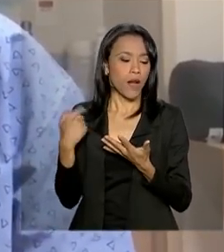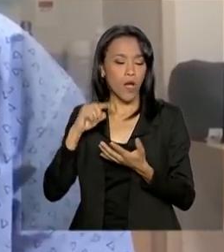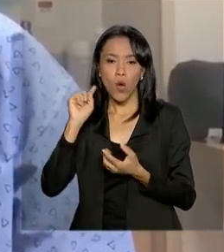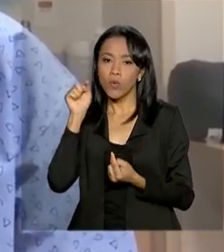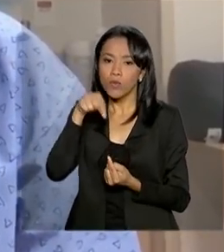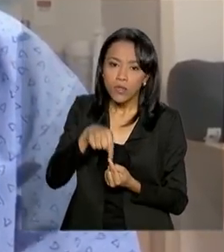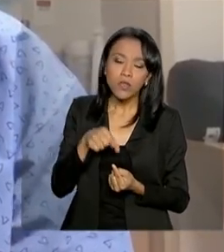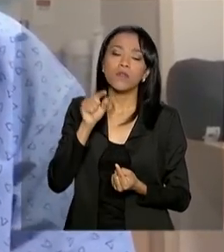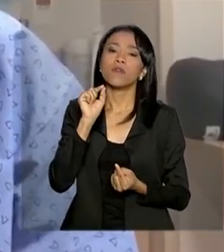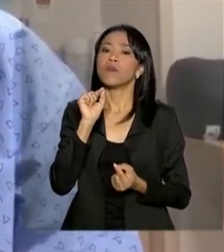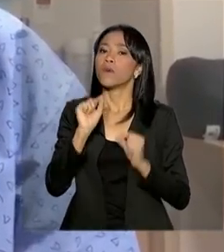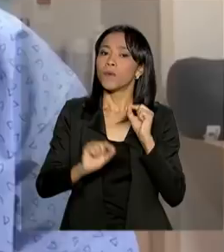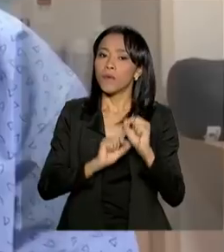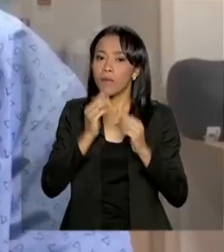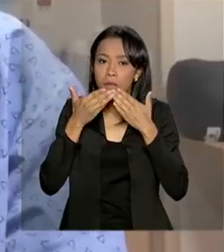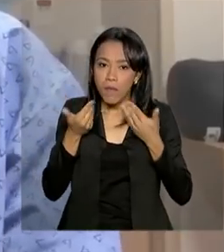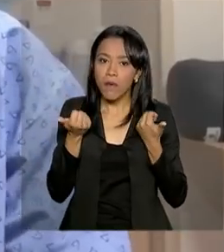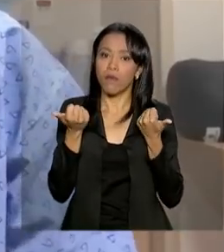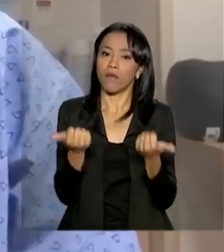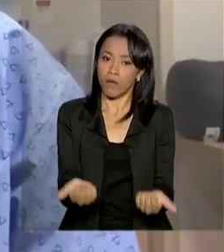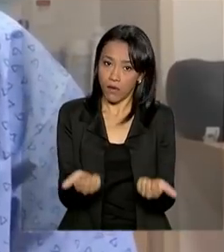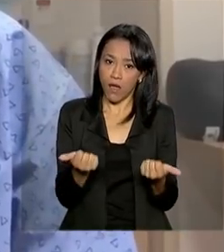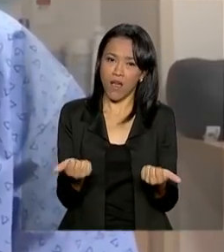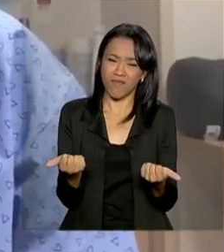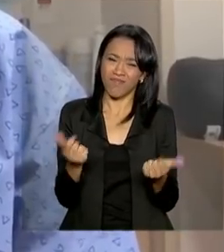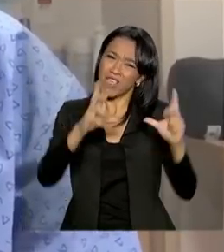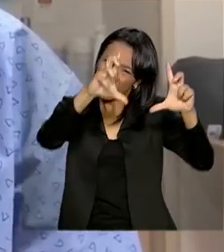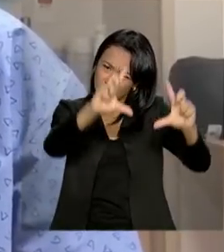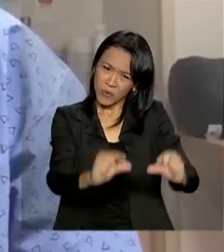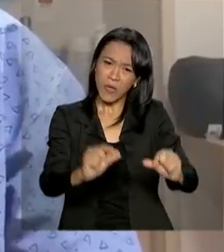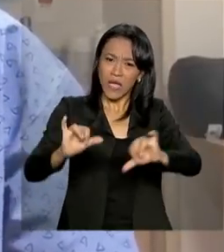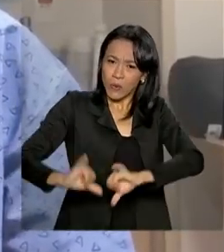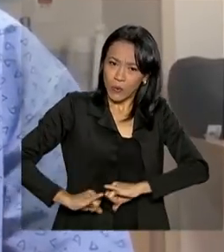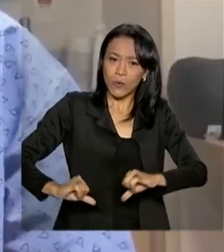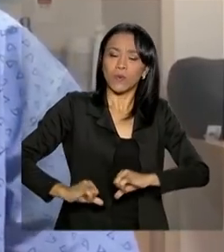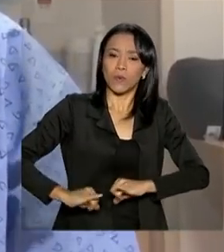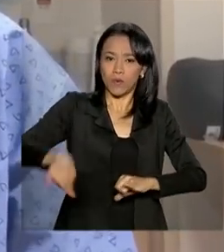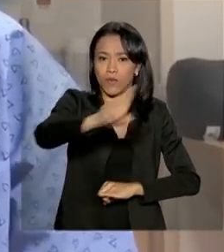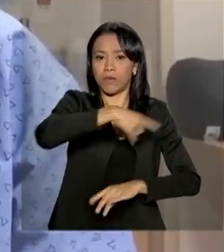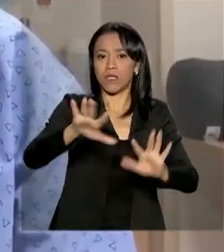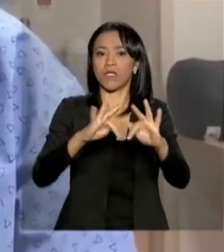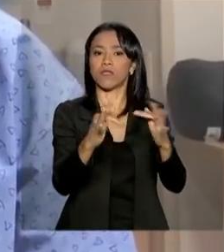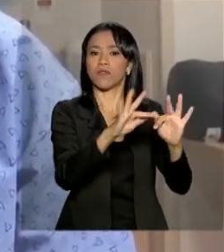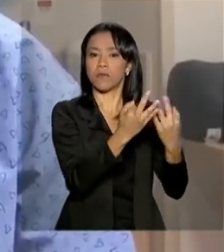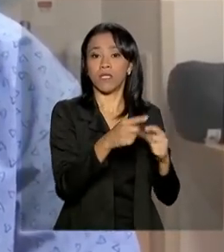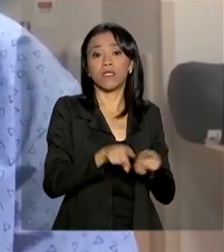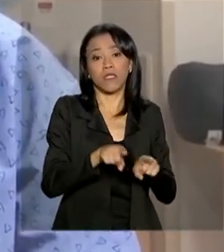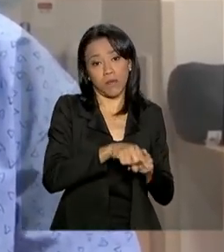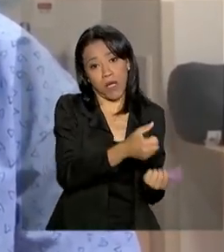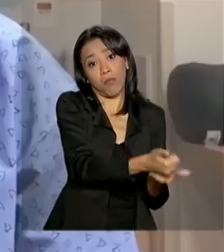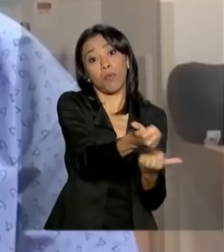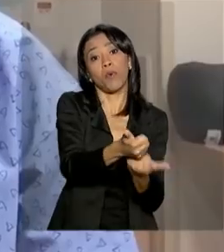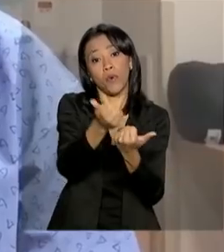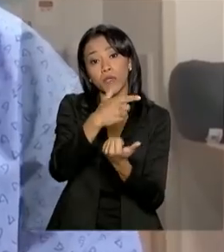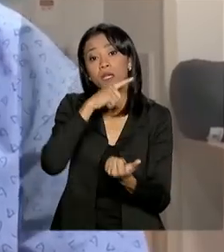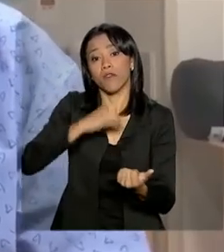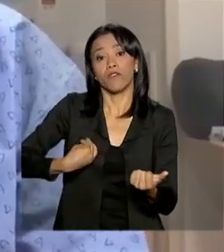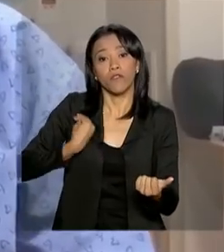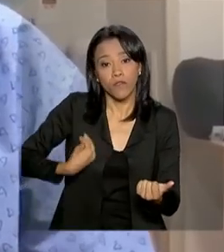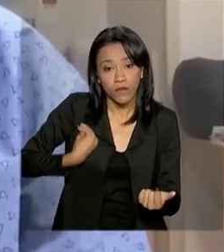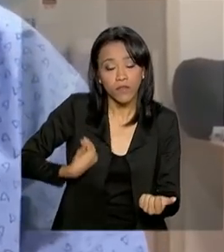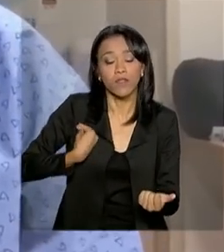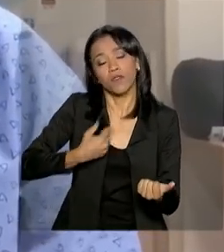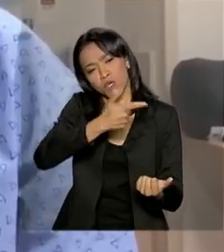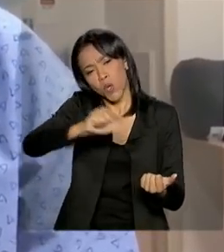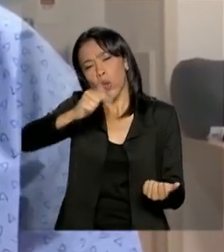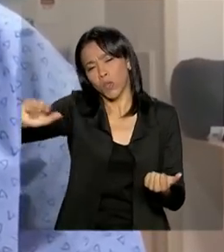buscar minorar a dor dos familiares, bem como dar apoio aos sobreviventes, entre outras coisas.